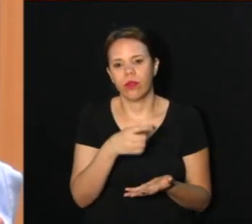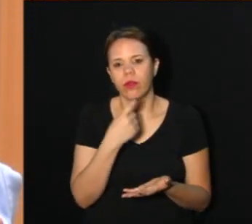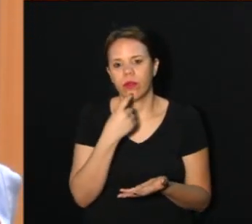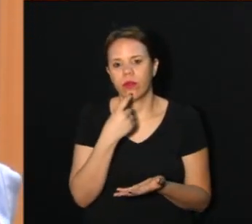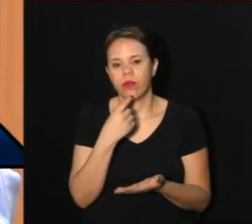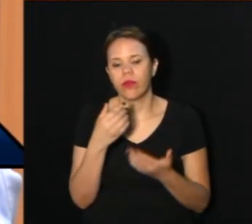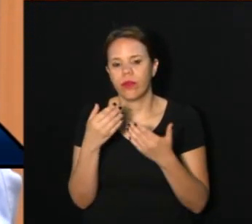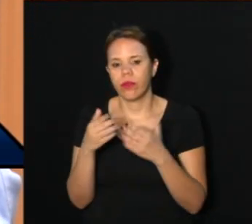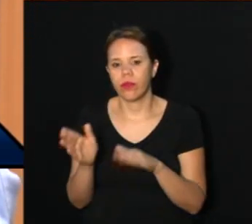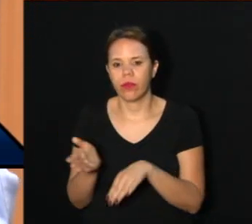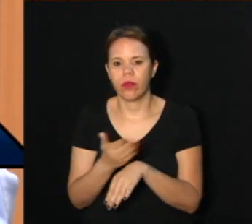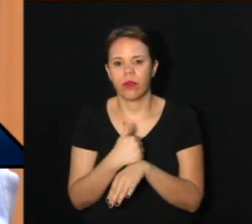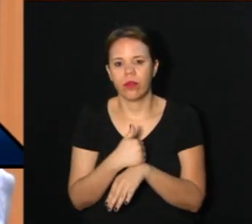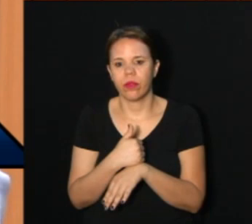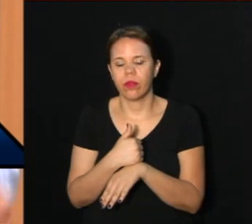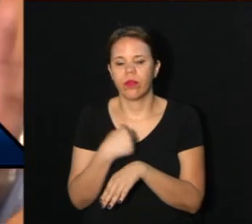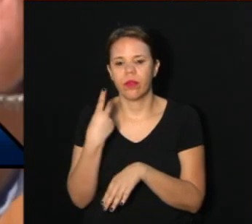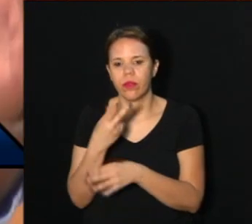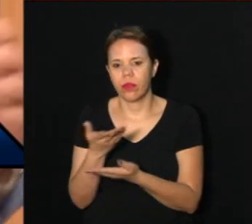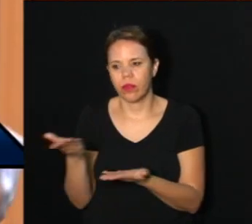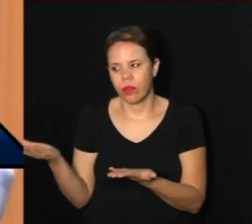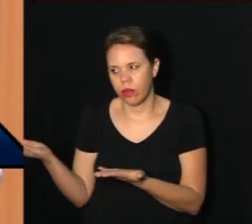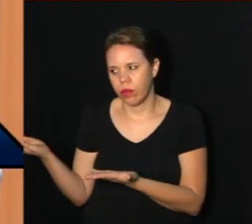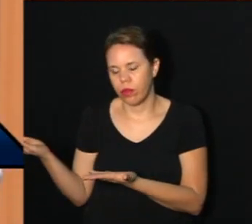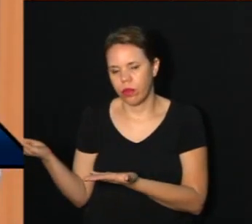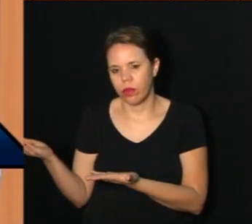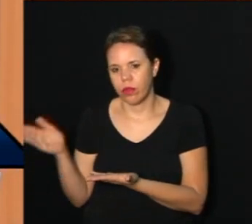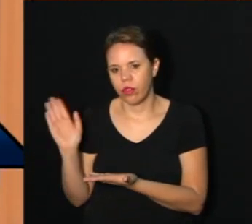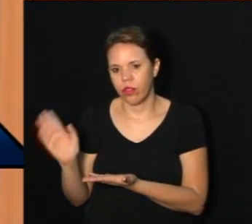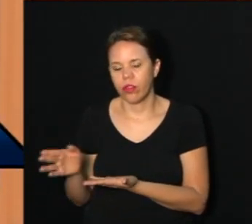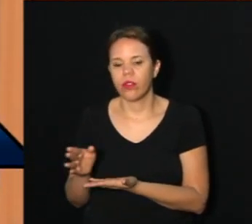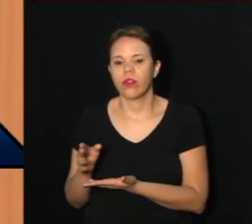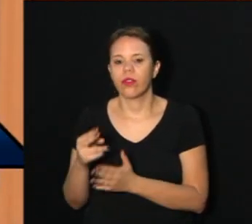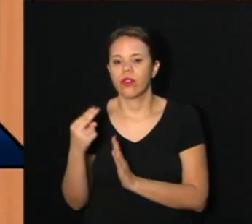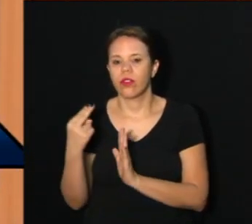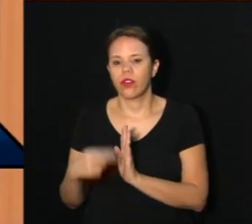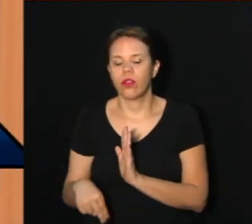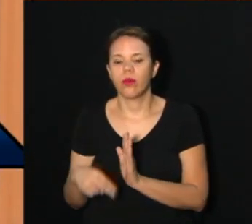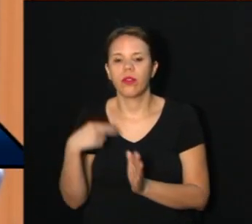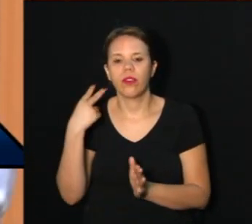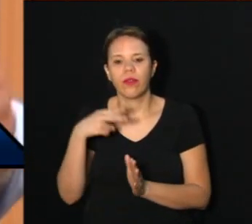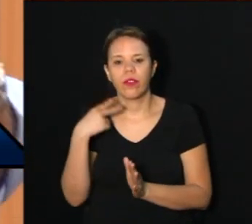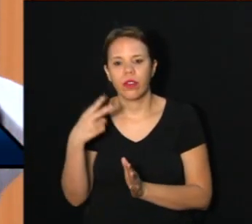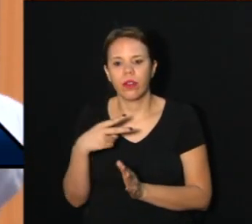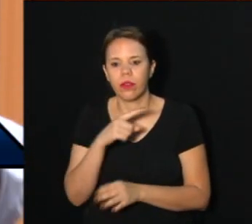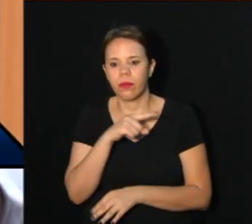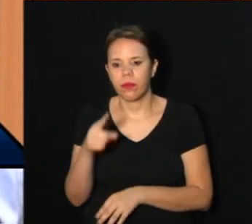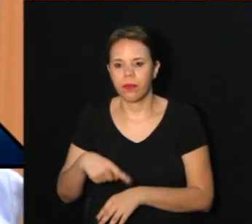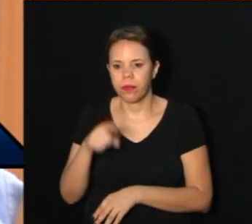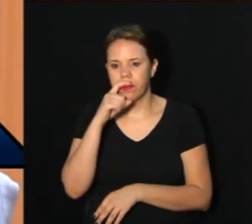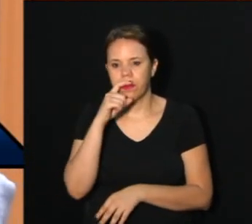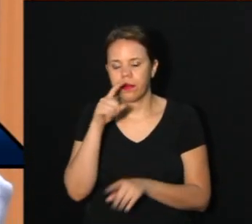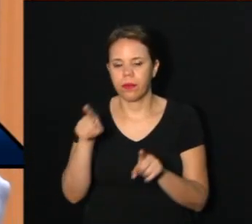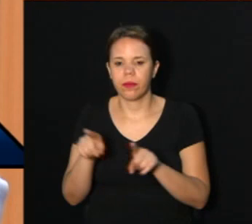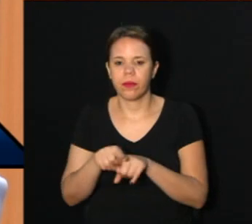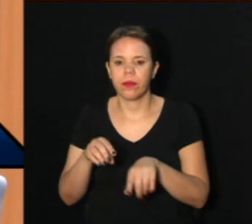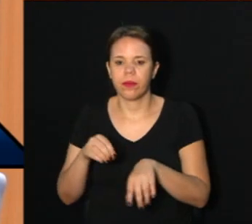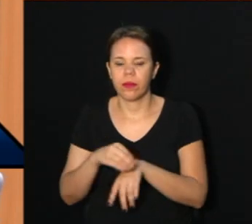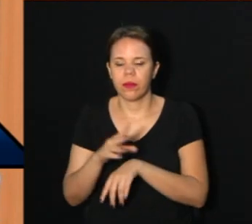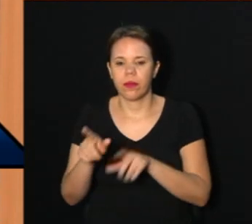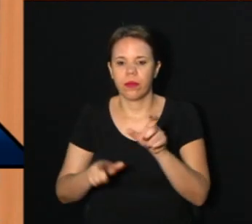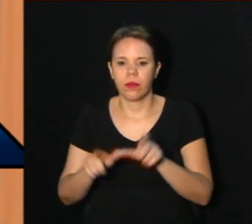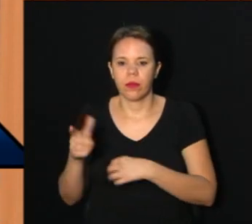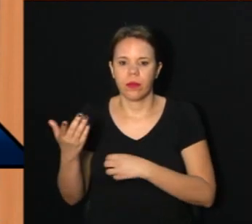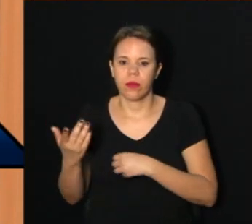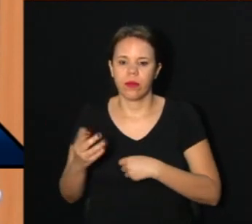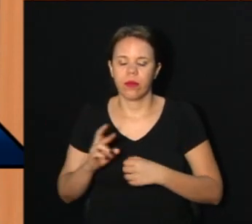antes de passar a palavra aos vereadores, evidentemente já citando a presença do vereador Zé Carlos, eu vou passar ao público presente. Nós temos hoje